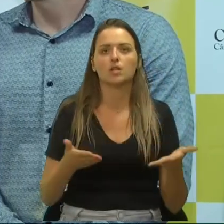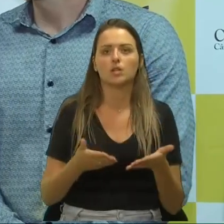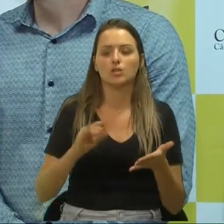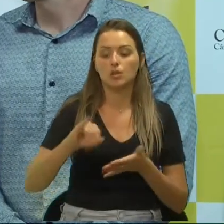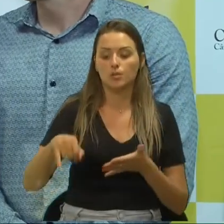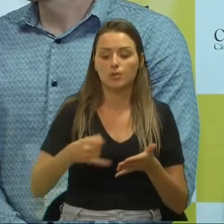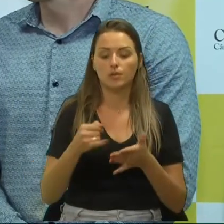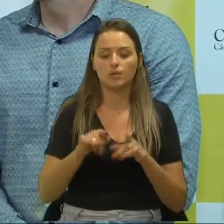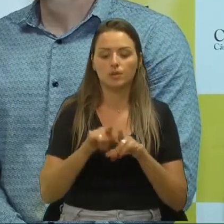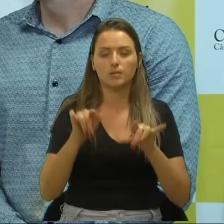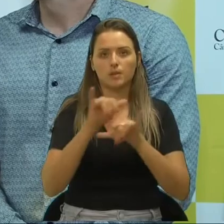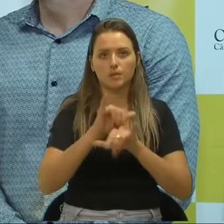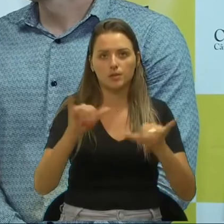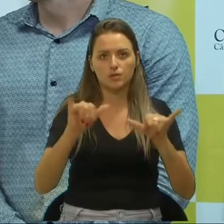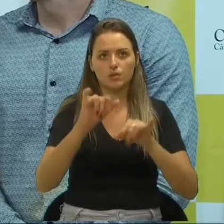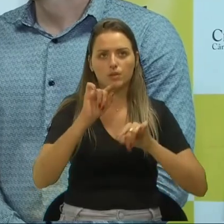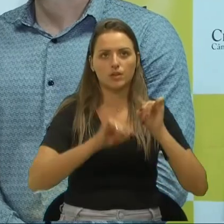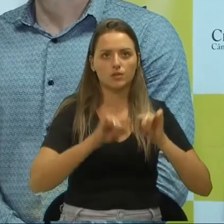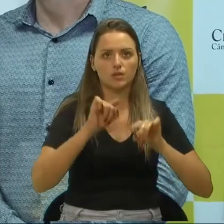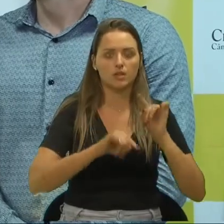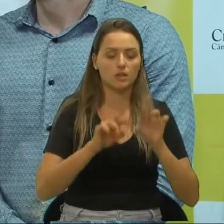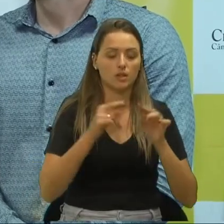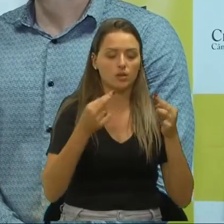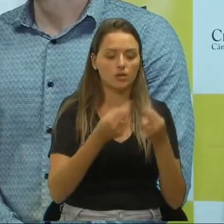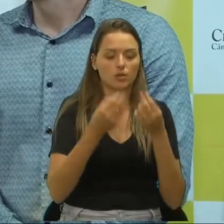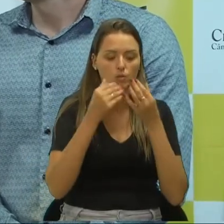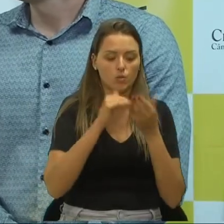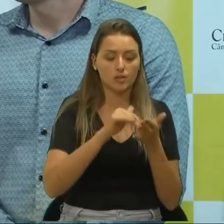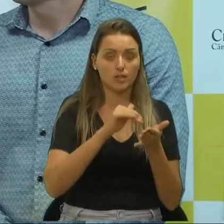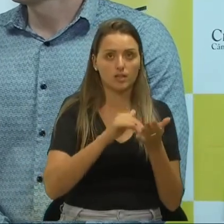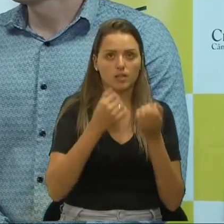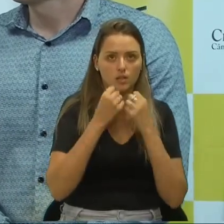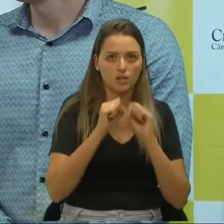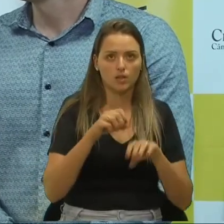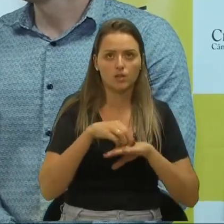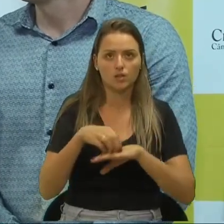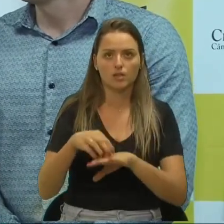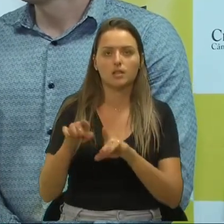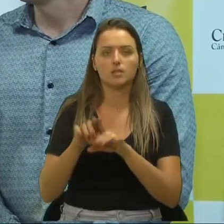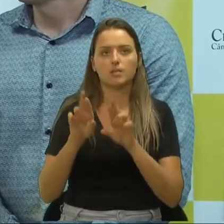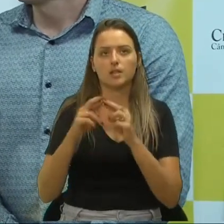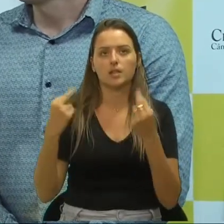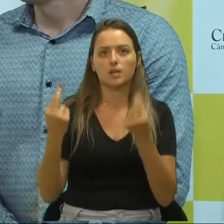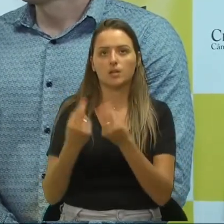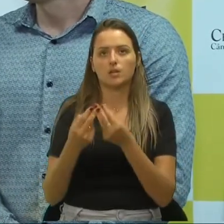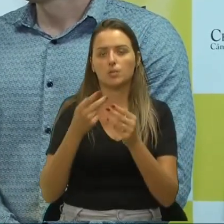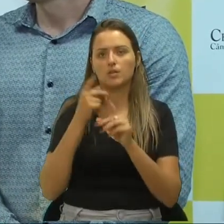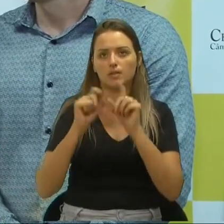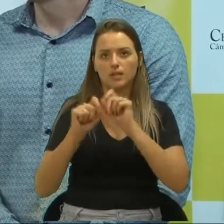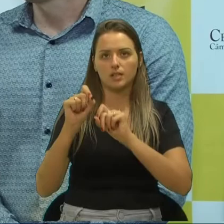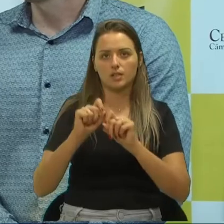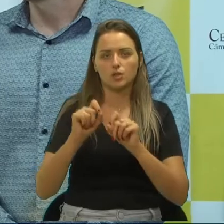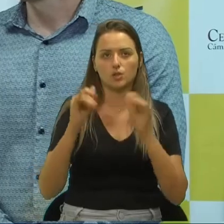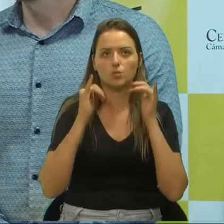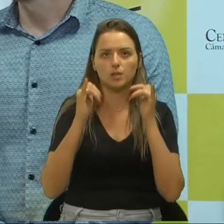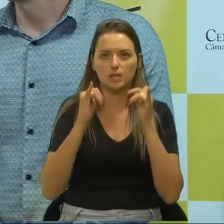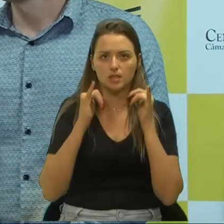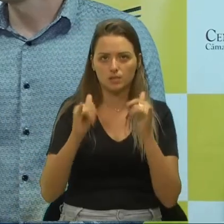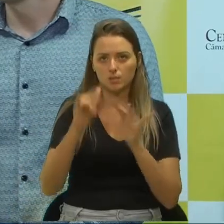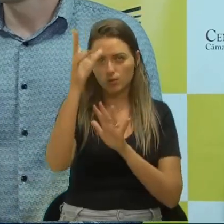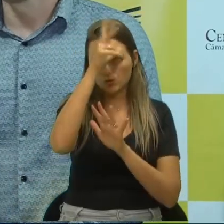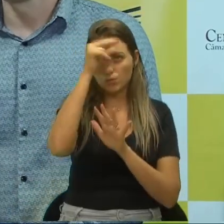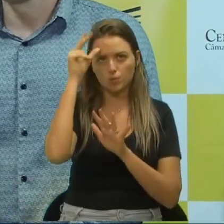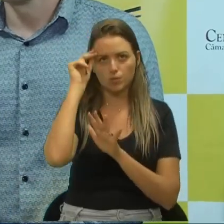para divulgar atividades, reunião com o secretário dos Transportes, e também já tem audiência pública para tratar de transporte público e mobilidade urbana